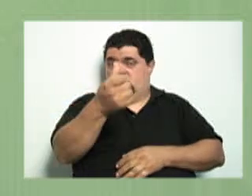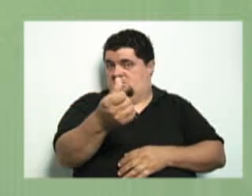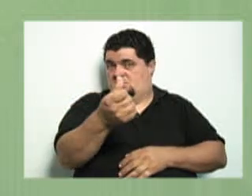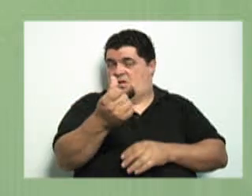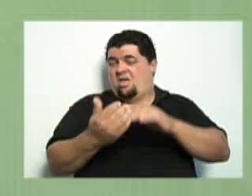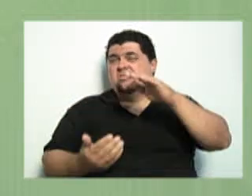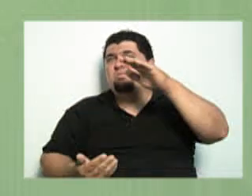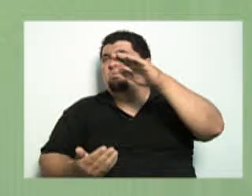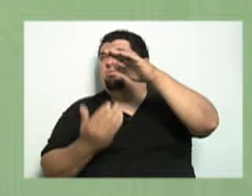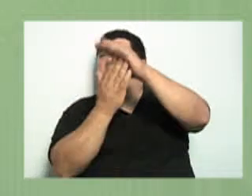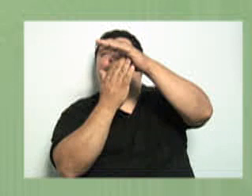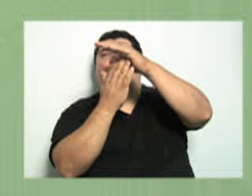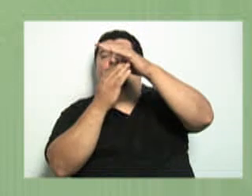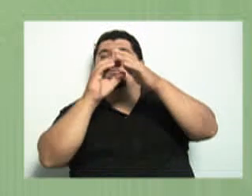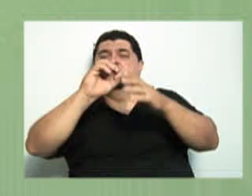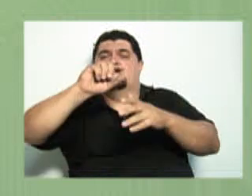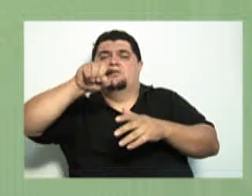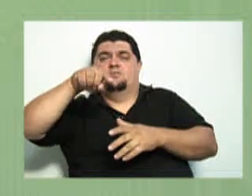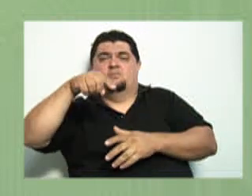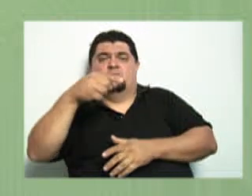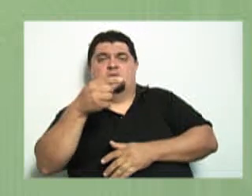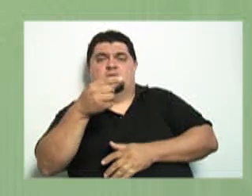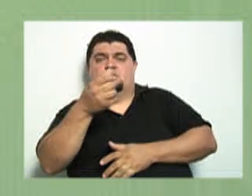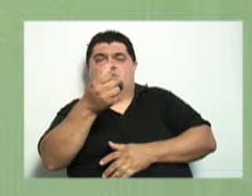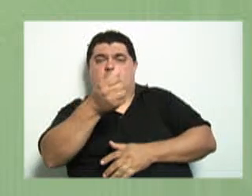0,6 até